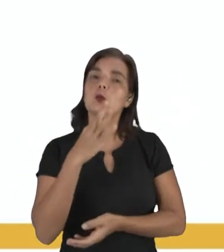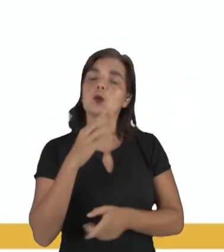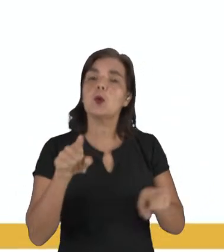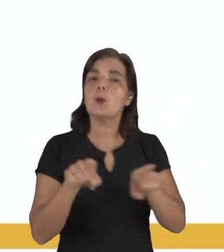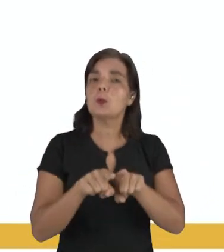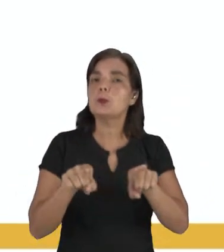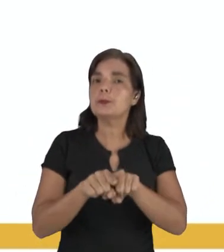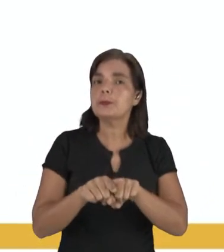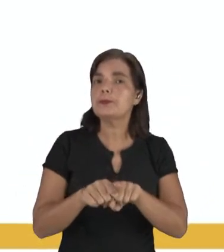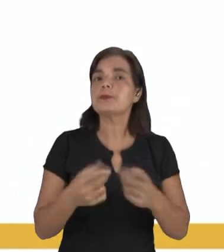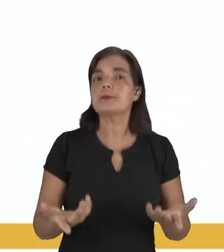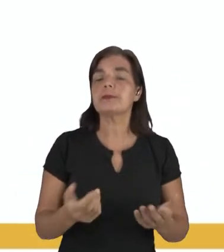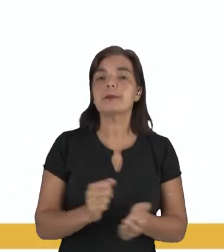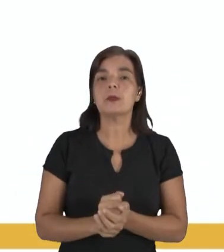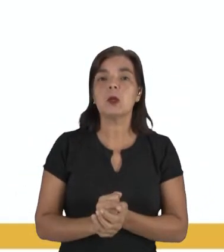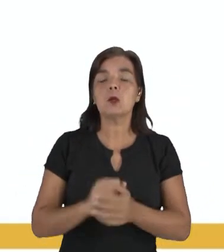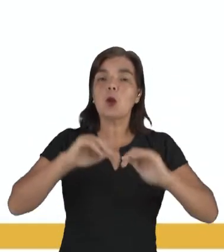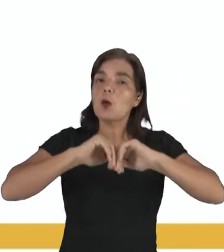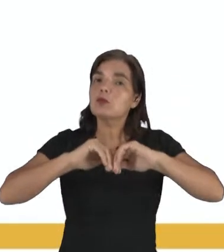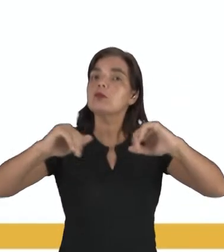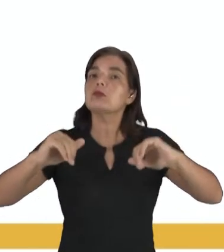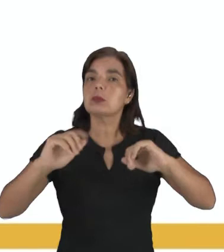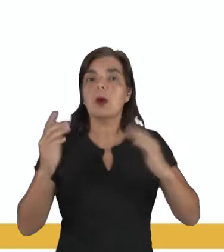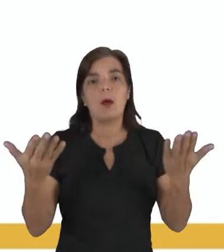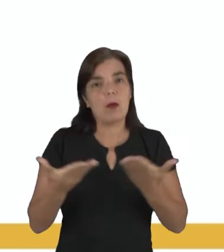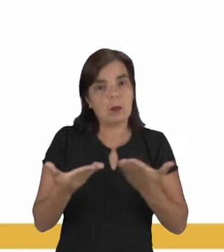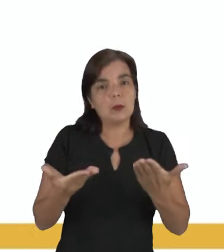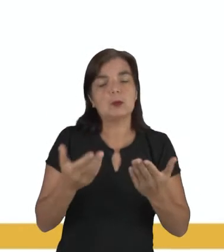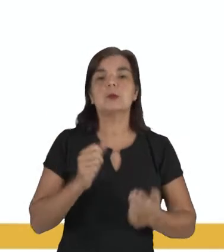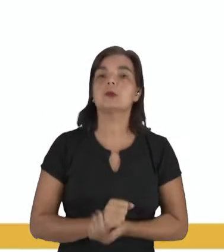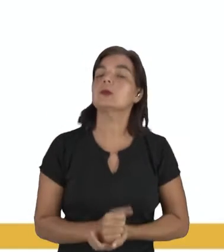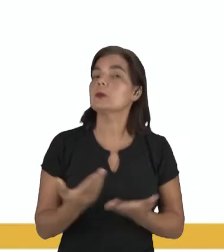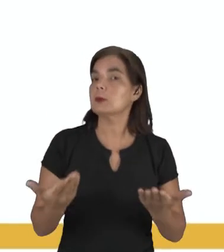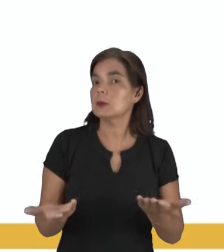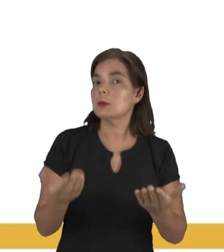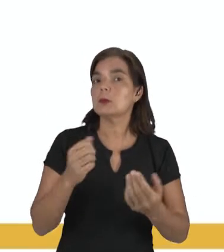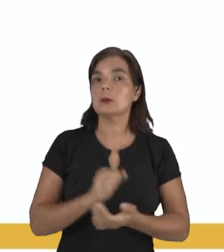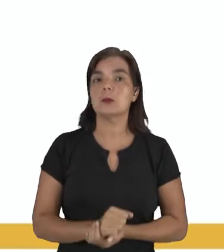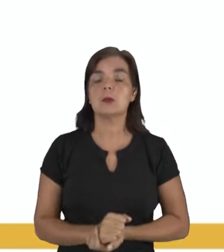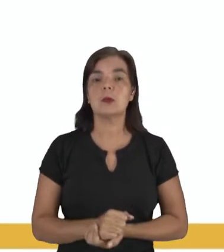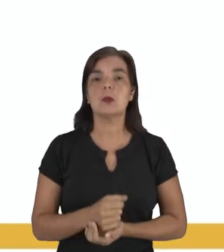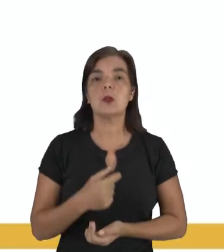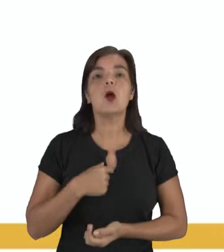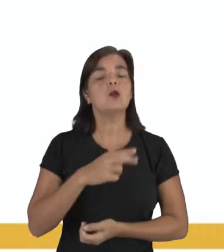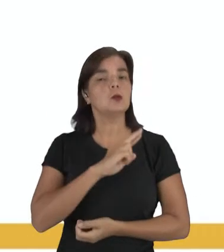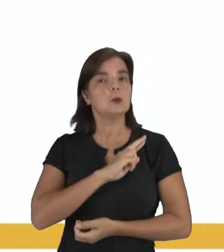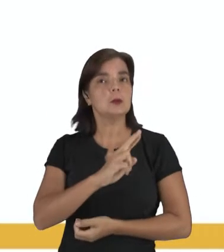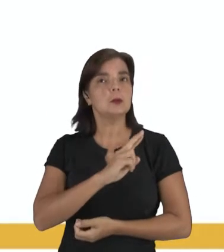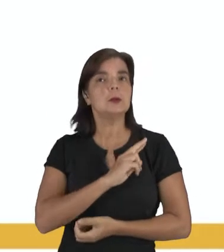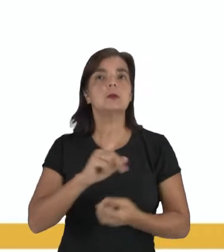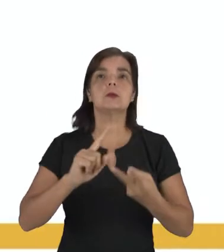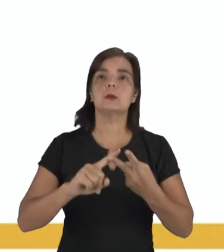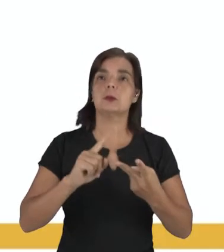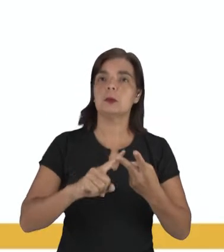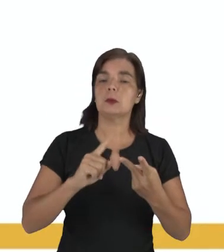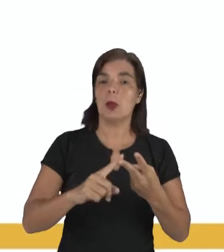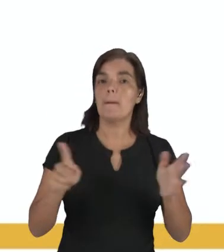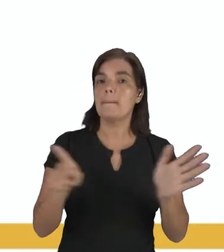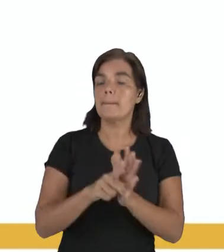elas não estavam tão bem subdivididas quanto é hoje. Então, a gente tinha religião, tinha